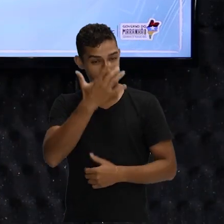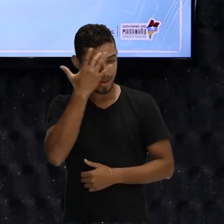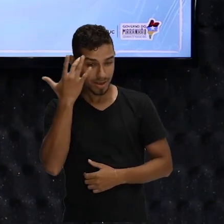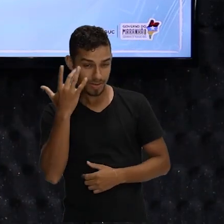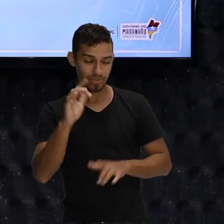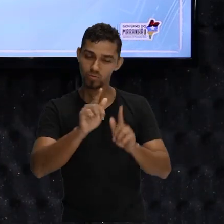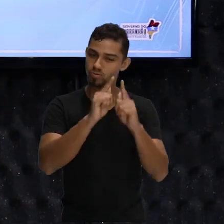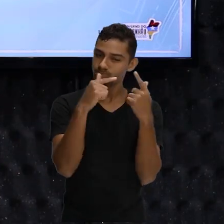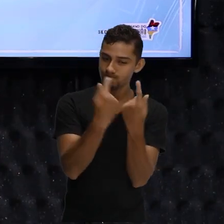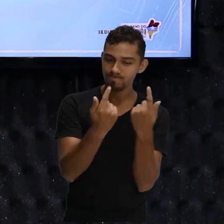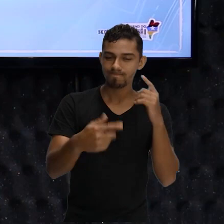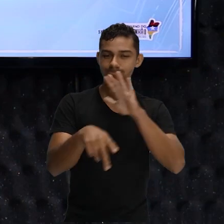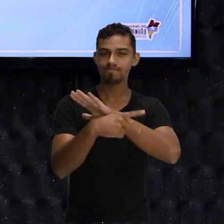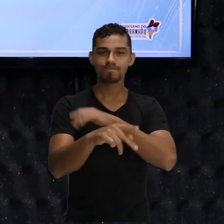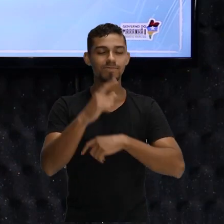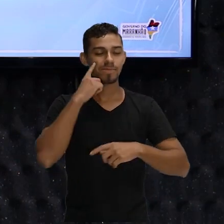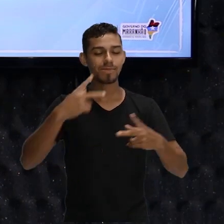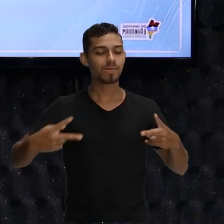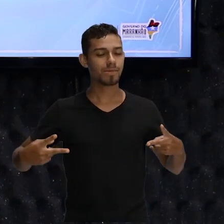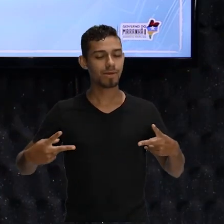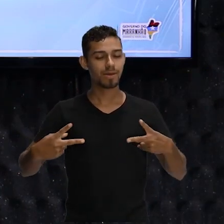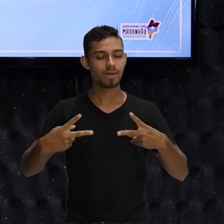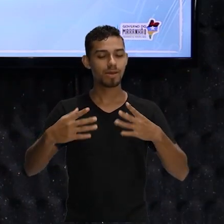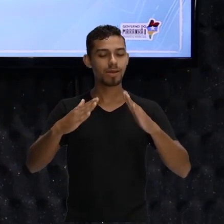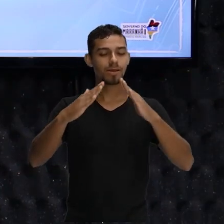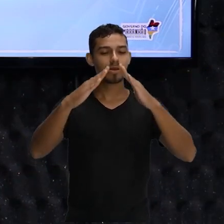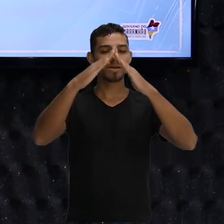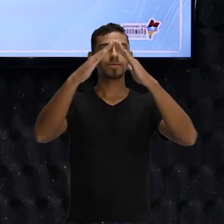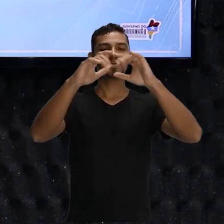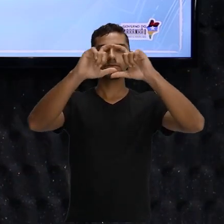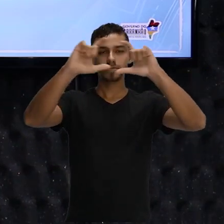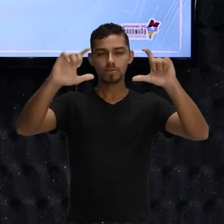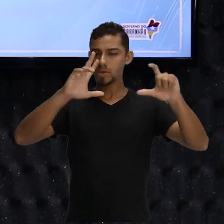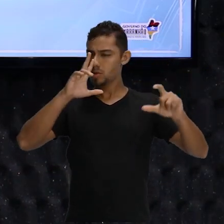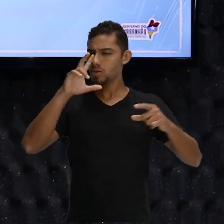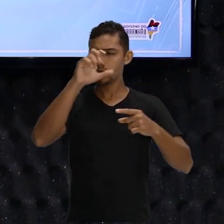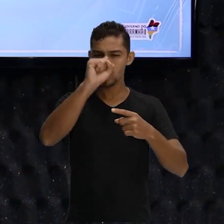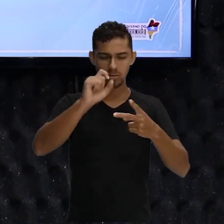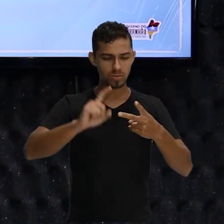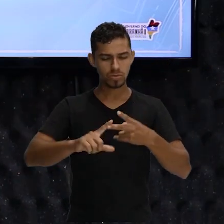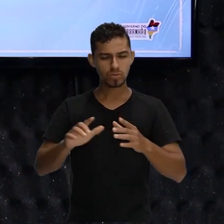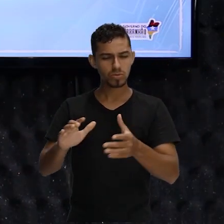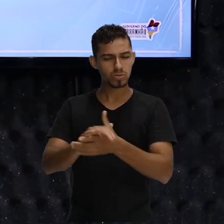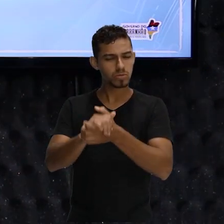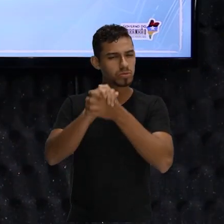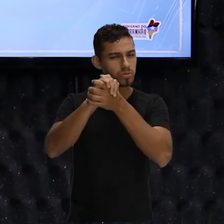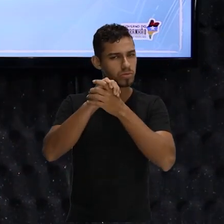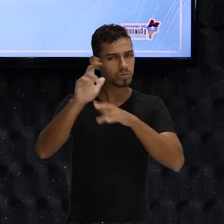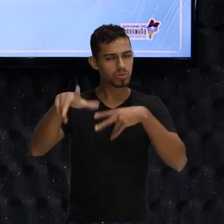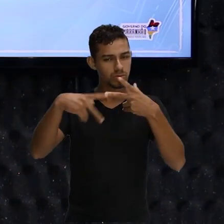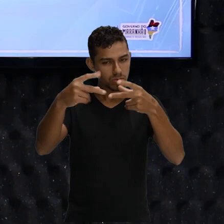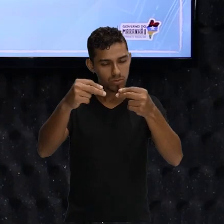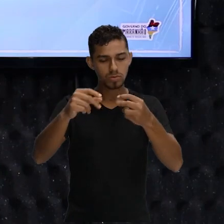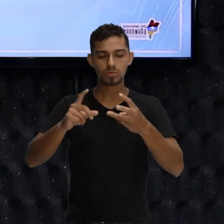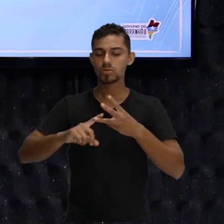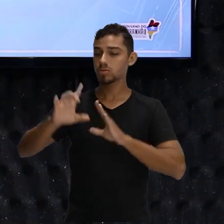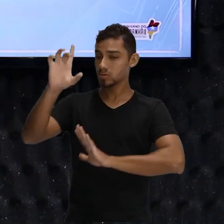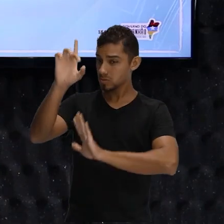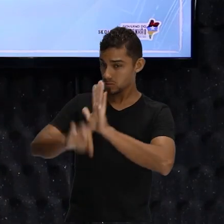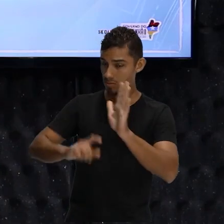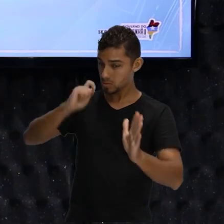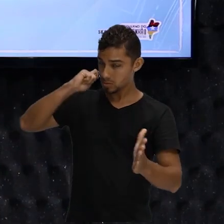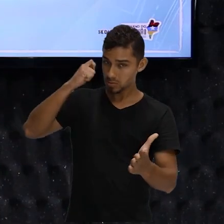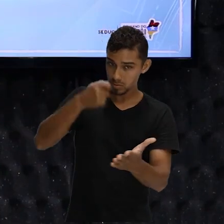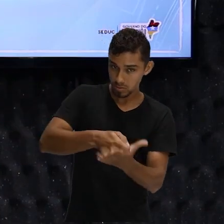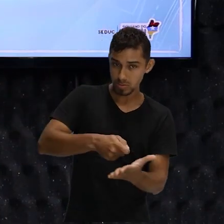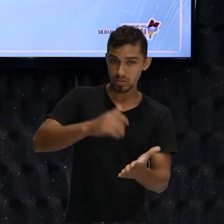de pessoas, está diretamente ligada às relações de poder, ao prestígio e também aos direitos e deveres.